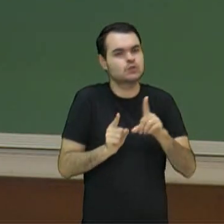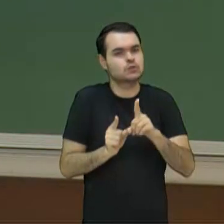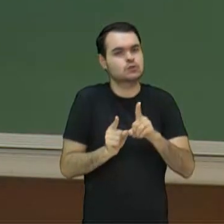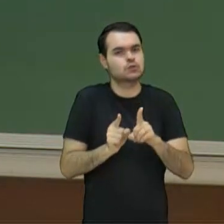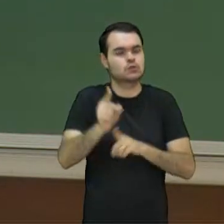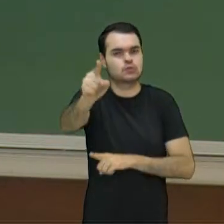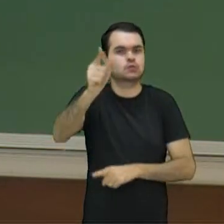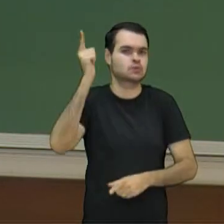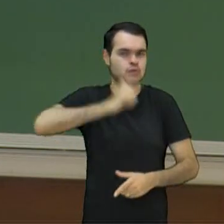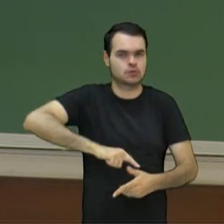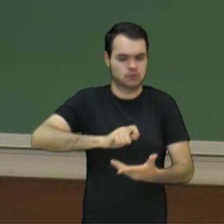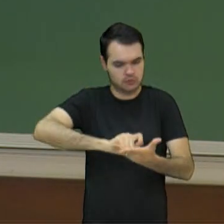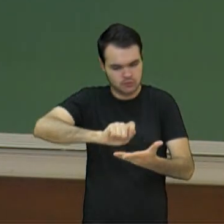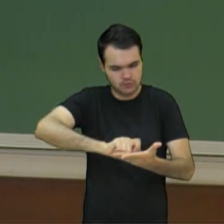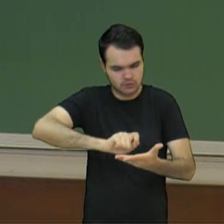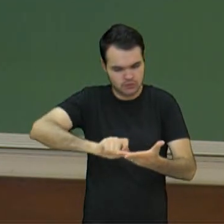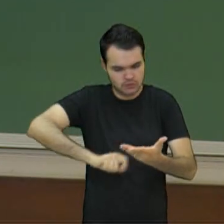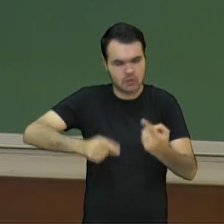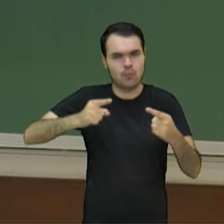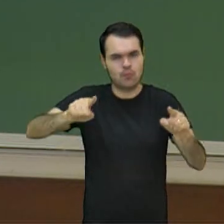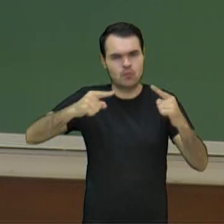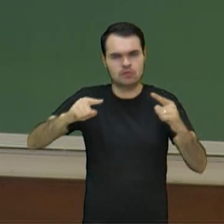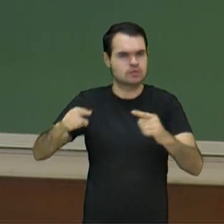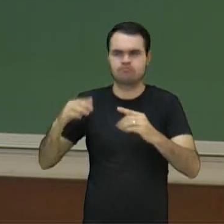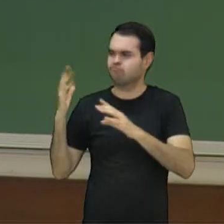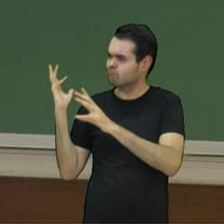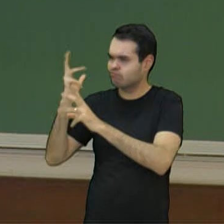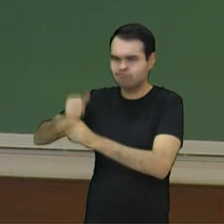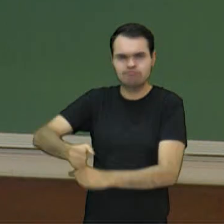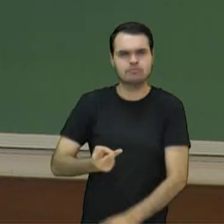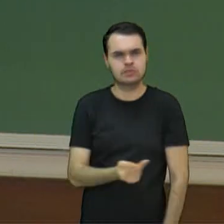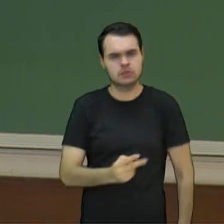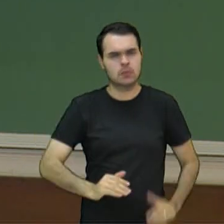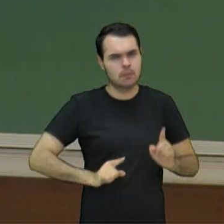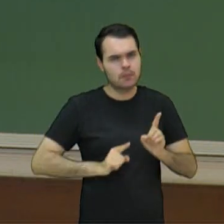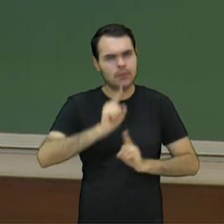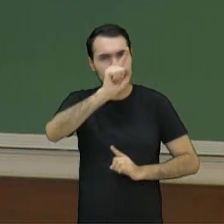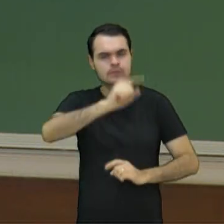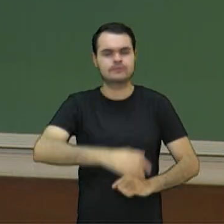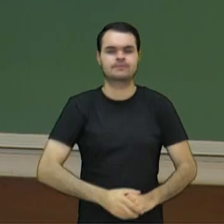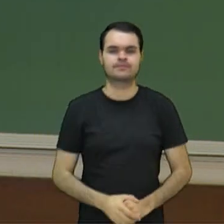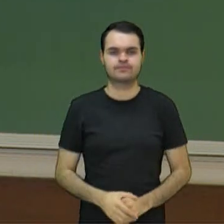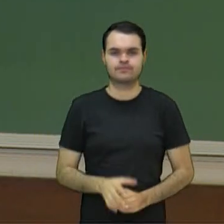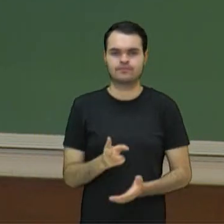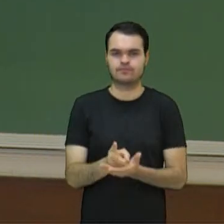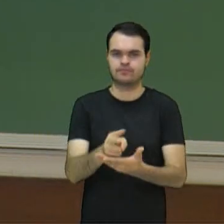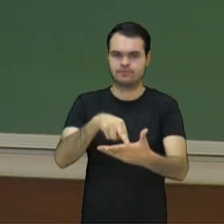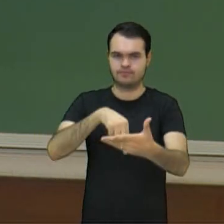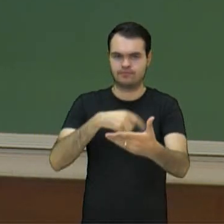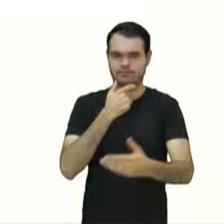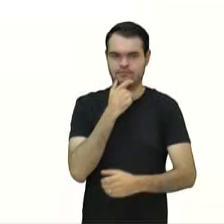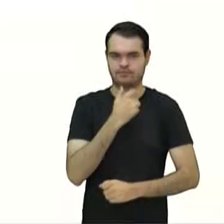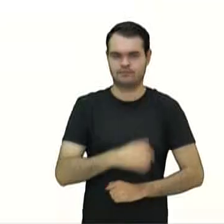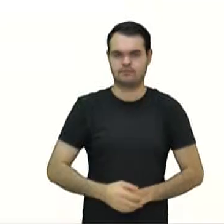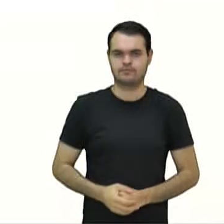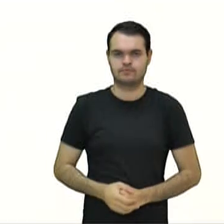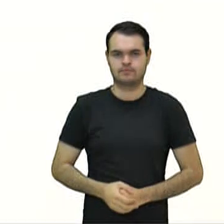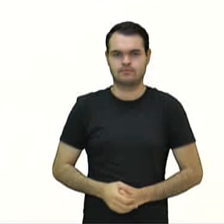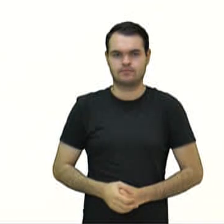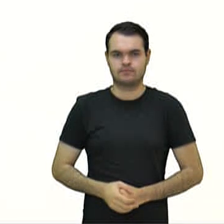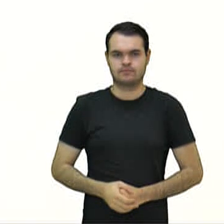das escritas de música de toda a história. Lennon left the Beatles in 1969